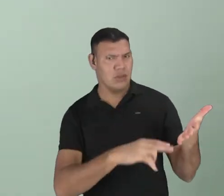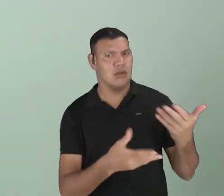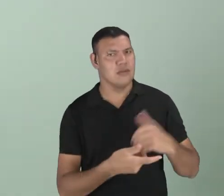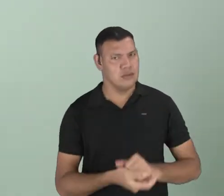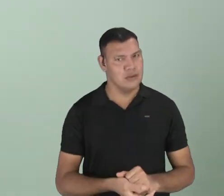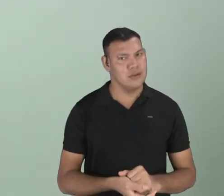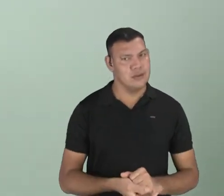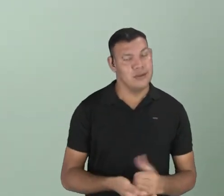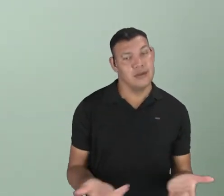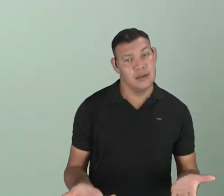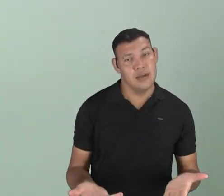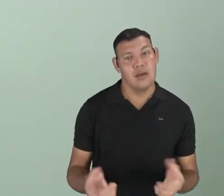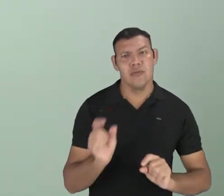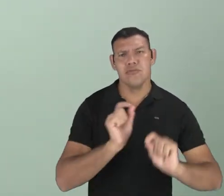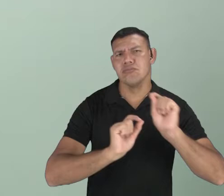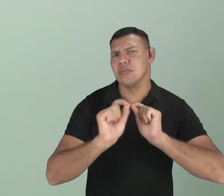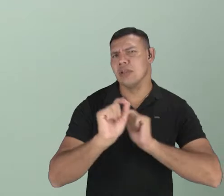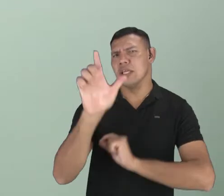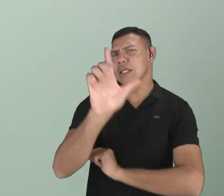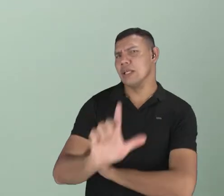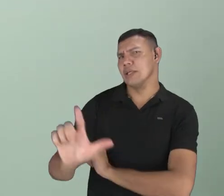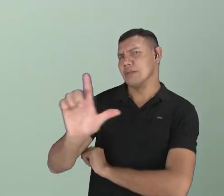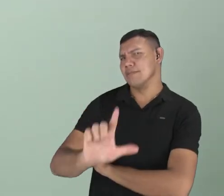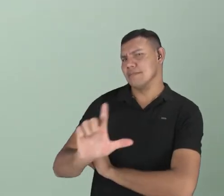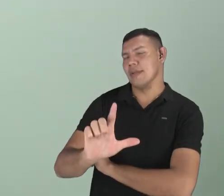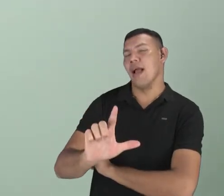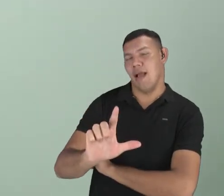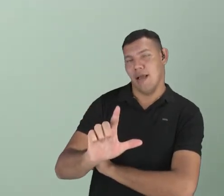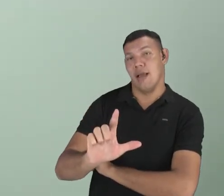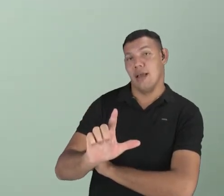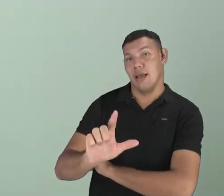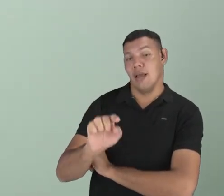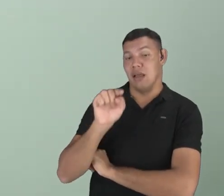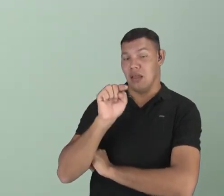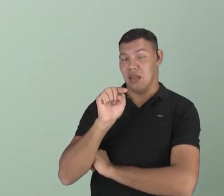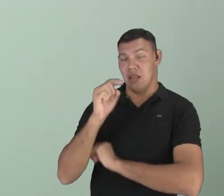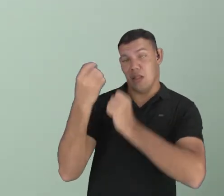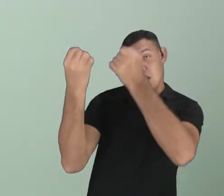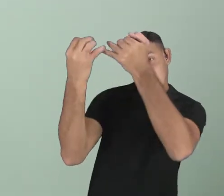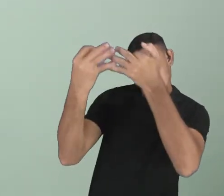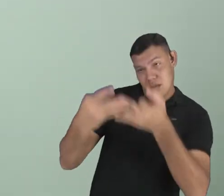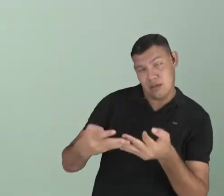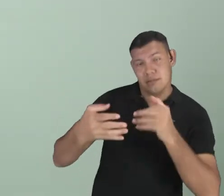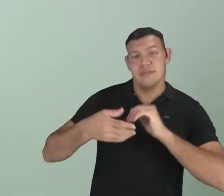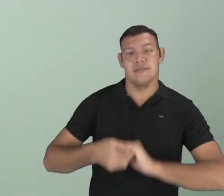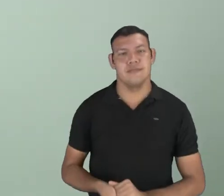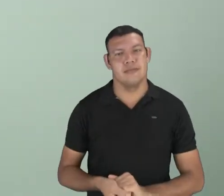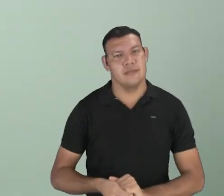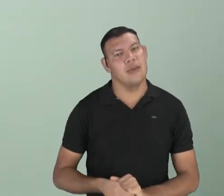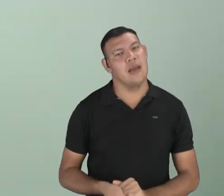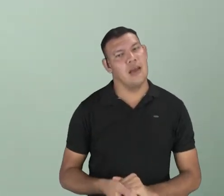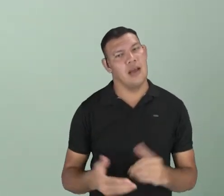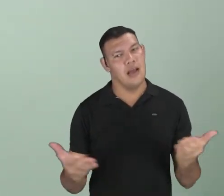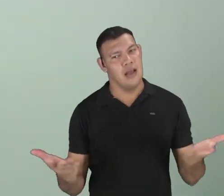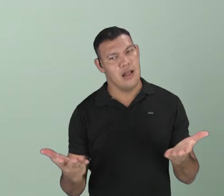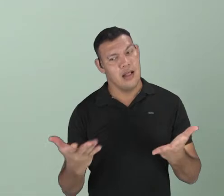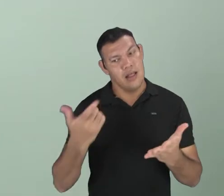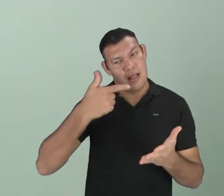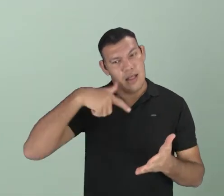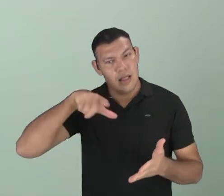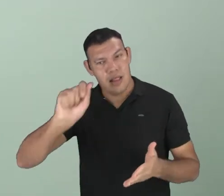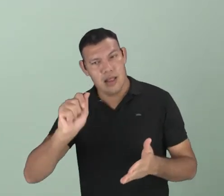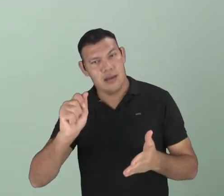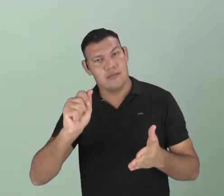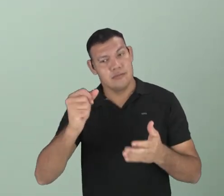o próprio ato da literatura. O que é literatura? Então, quando eu tenho a língua falando